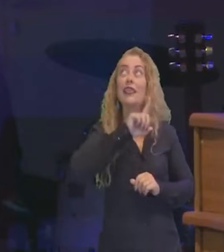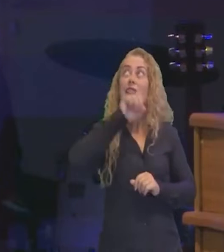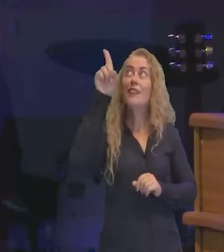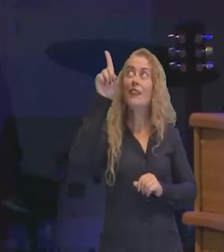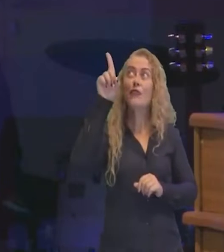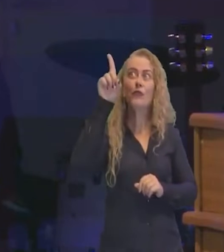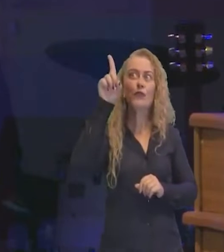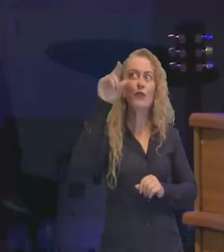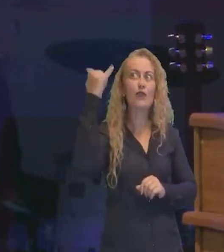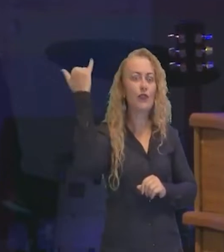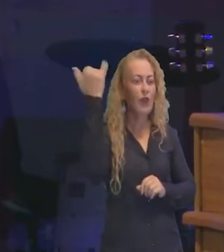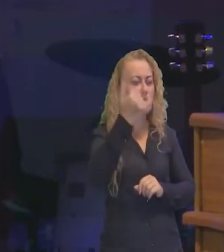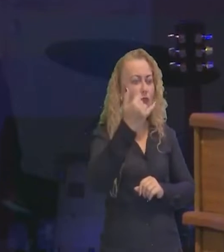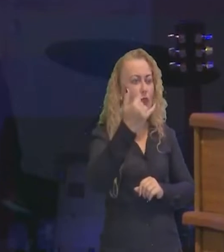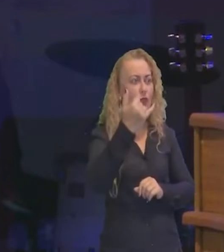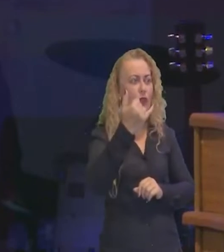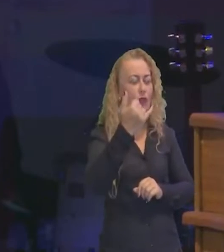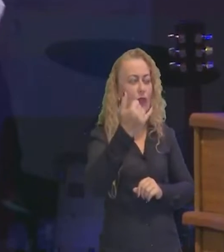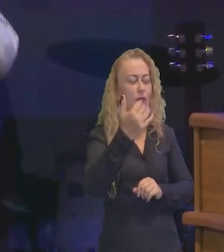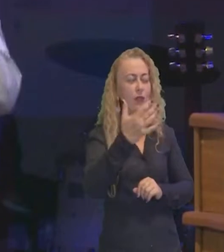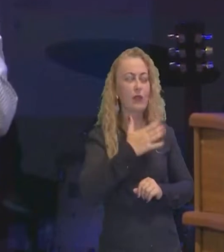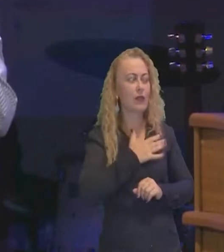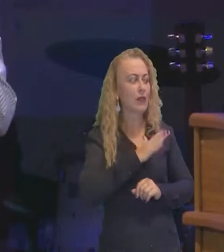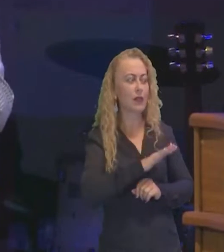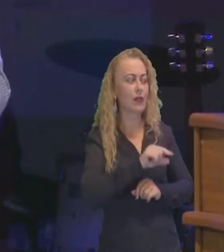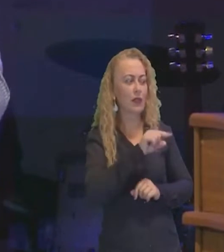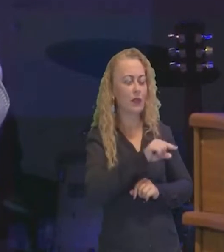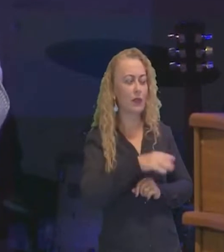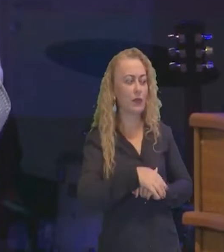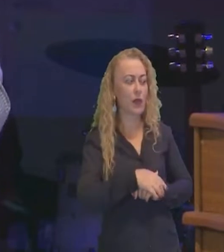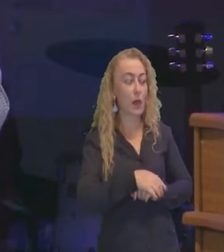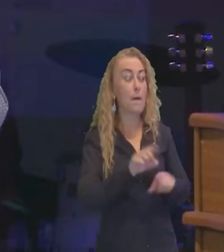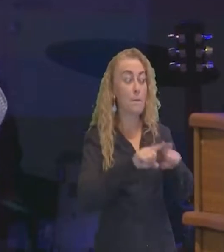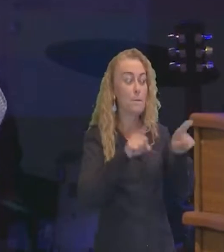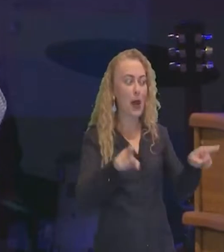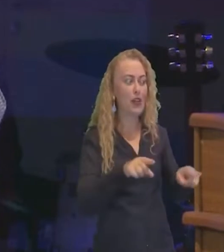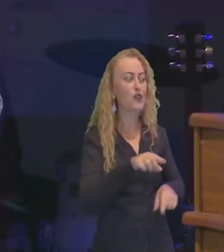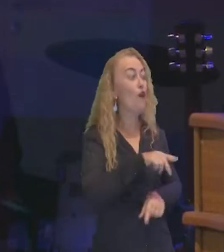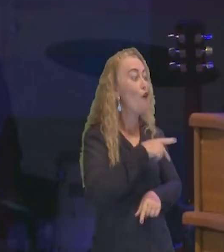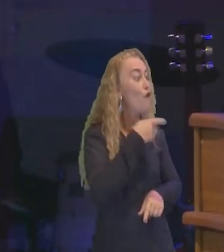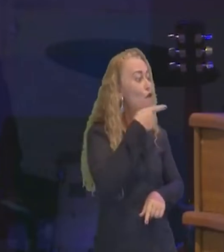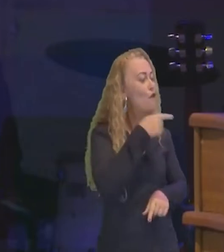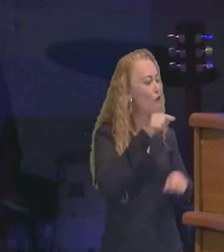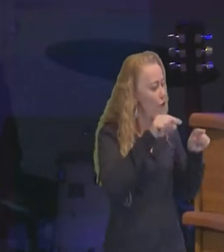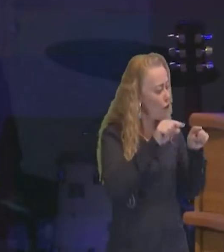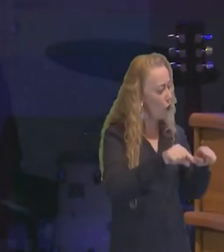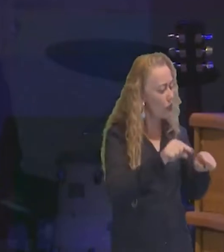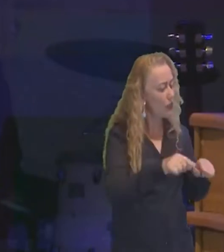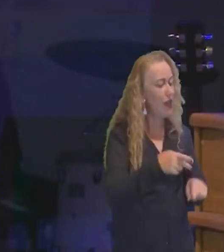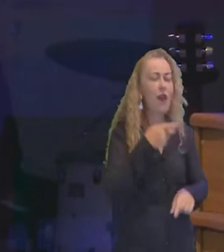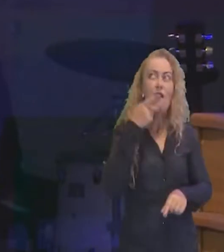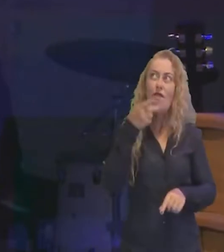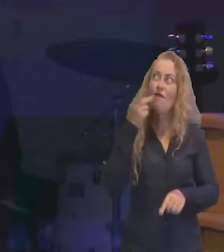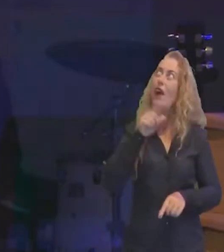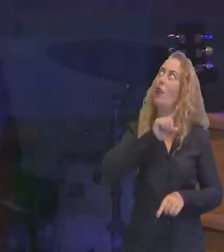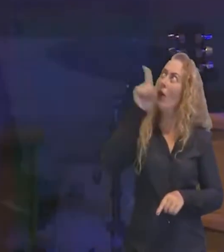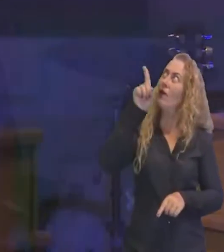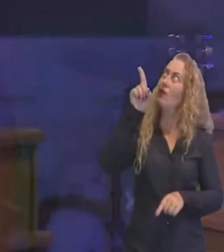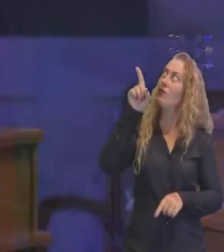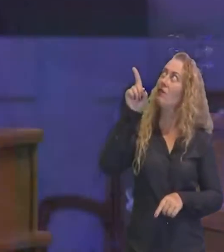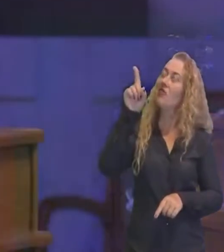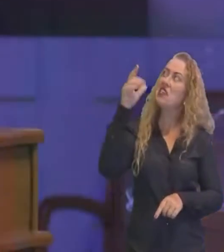está dizendo: não quero que o Senhor reine sobre a minha vida e sobre o meu